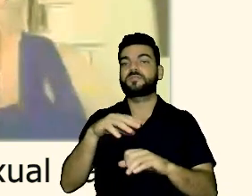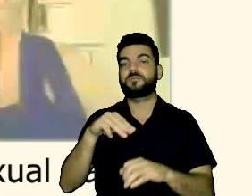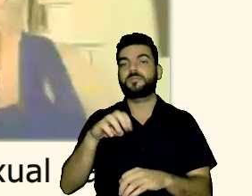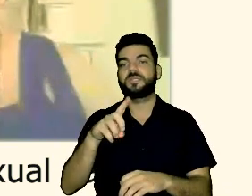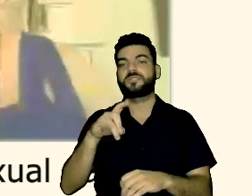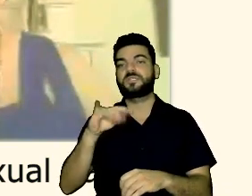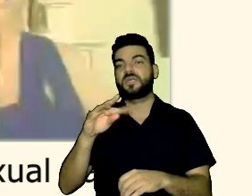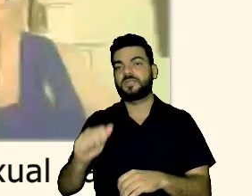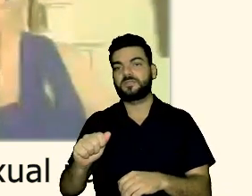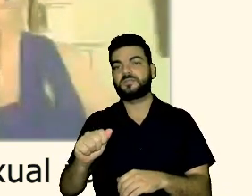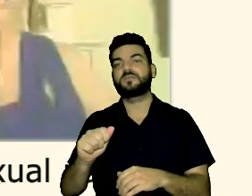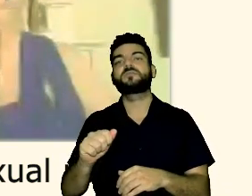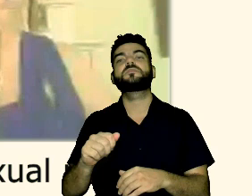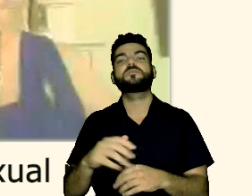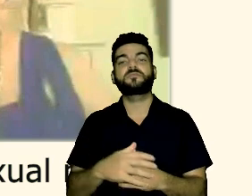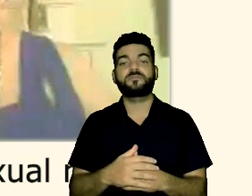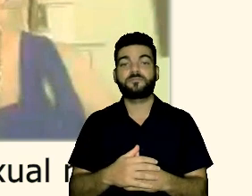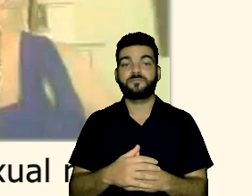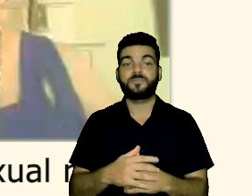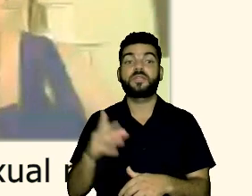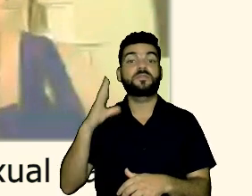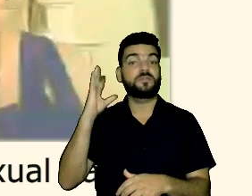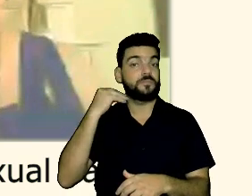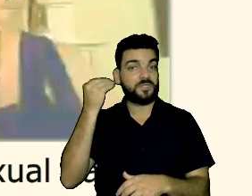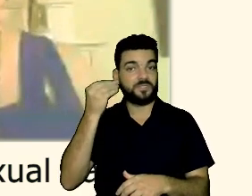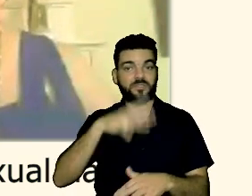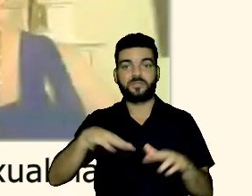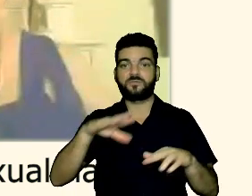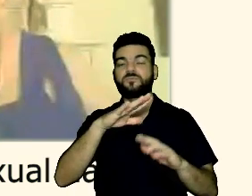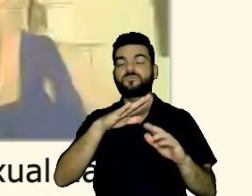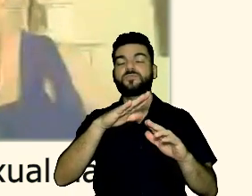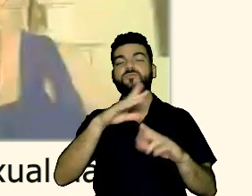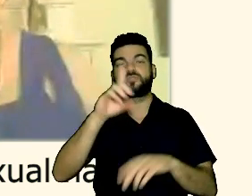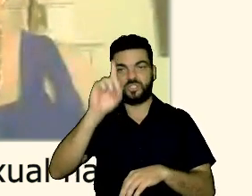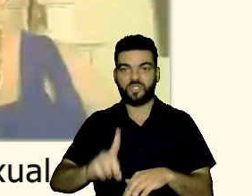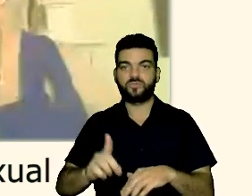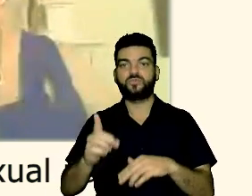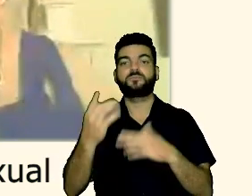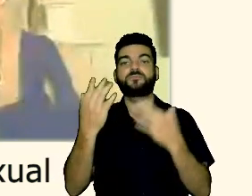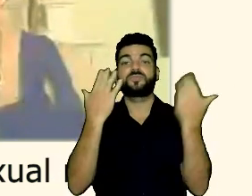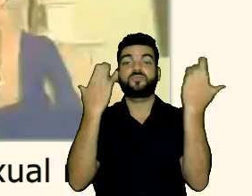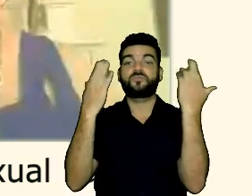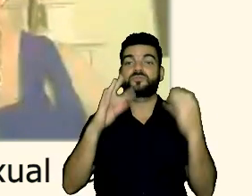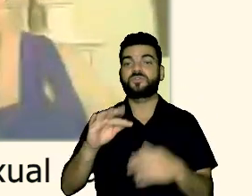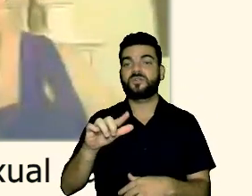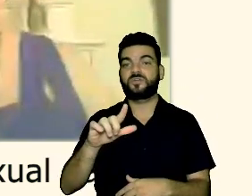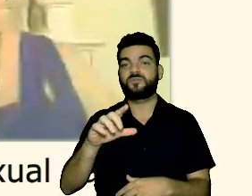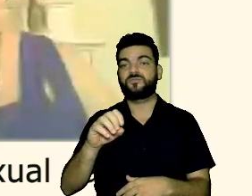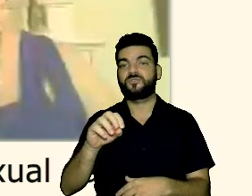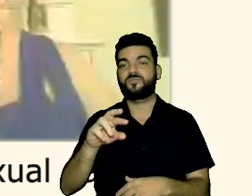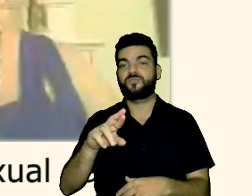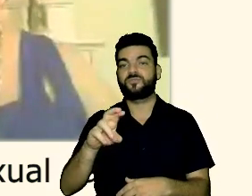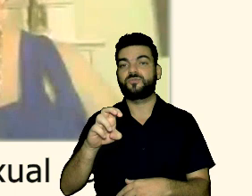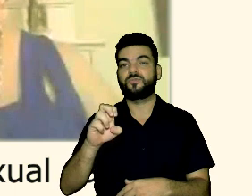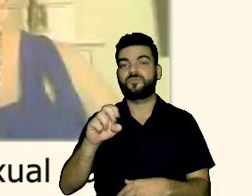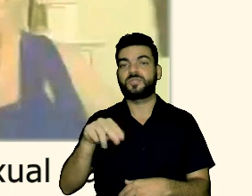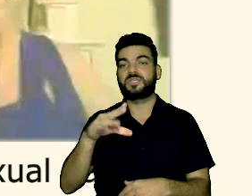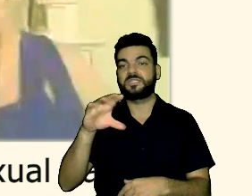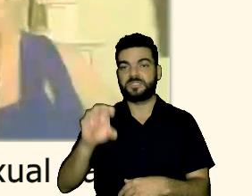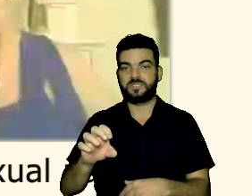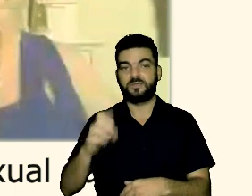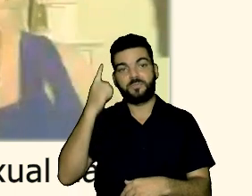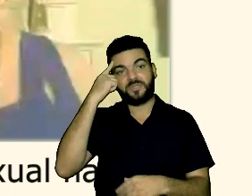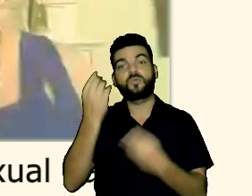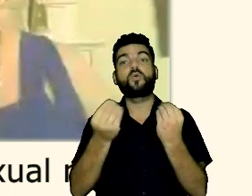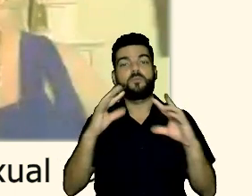sócia proprietária da Mediata Soluções Técnicas de Mediação, tem experiência na área do direito e psicologia forense, com ênfase em